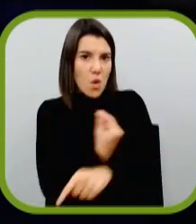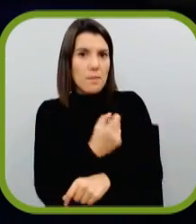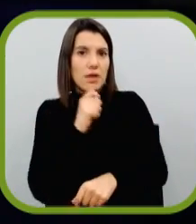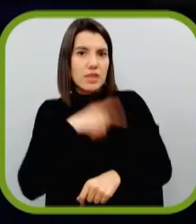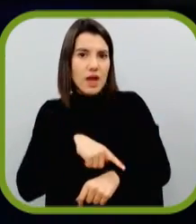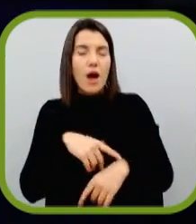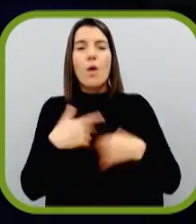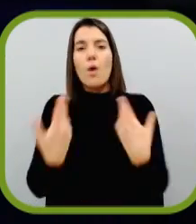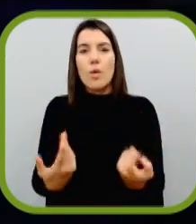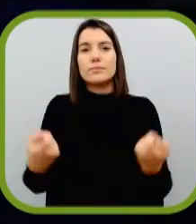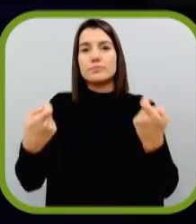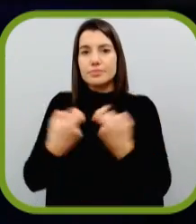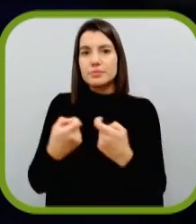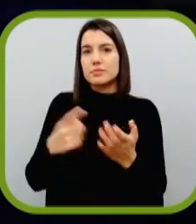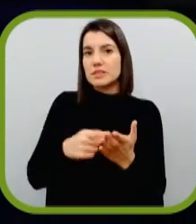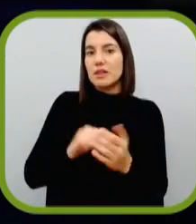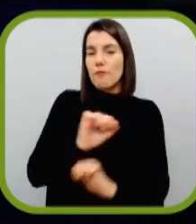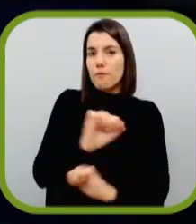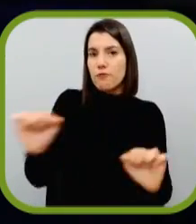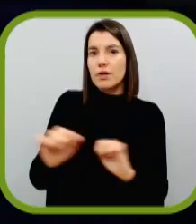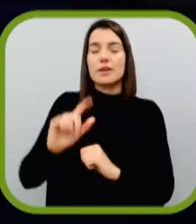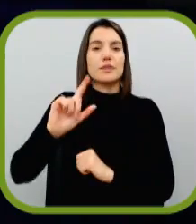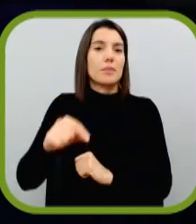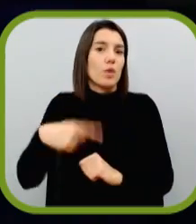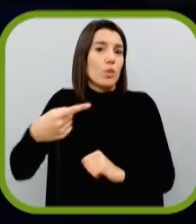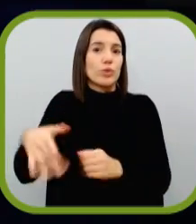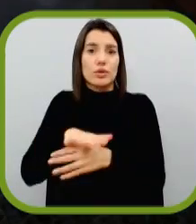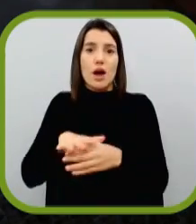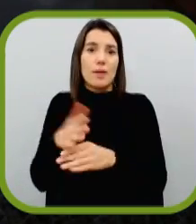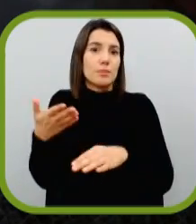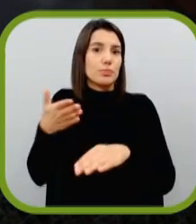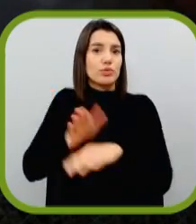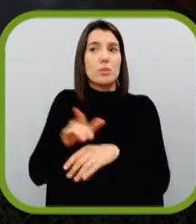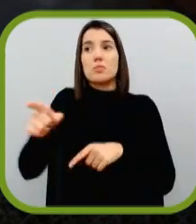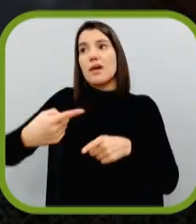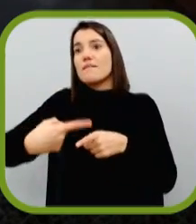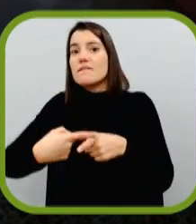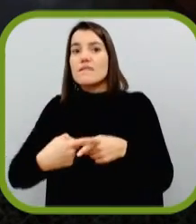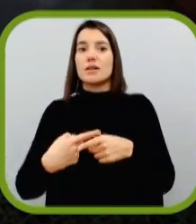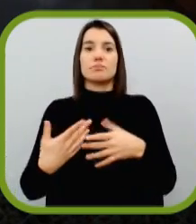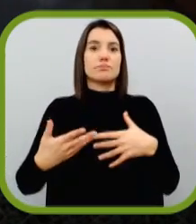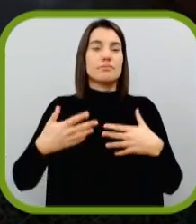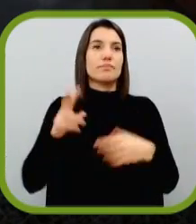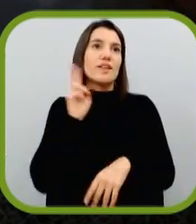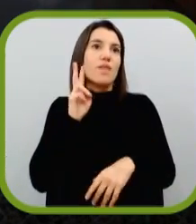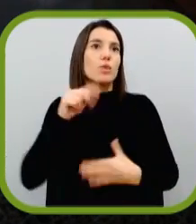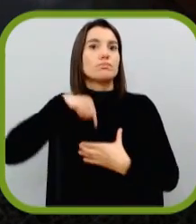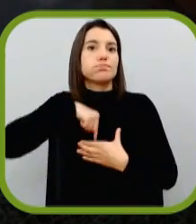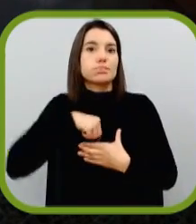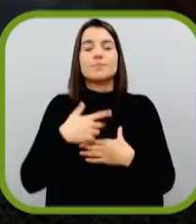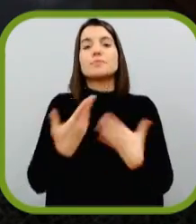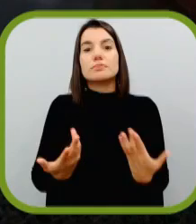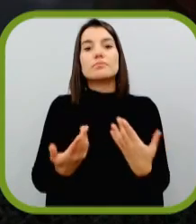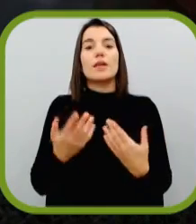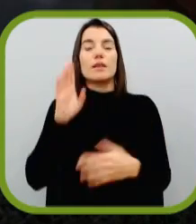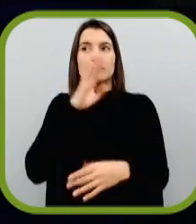aquele serviço é compatível com as suas necessidades e com outras dimensões, nomeadamente as suas motivações, os seus valores, e